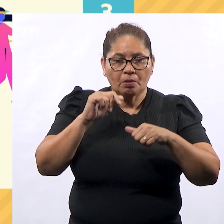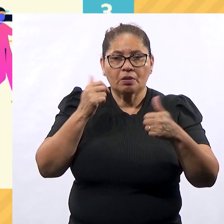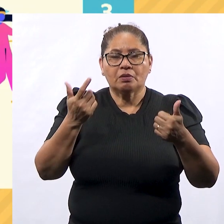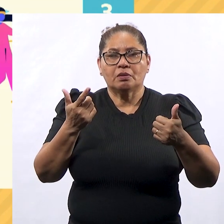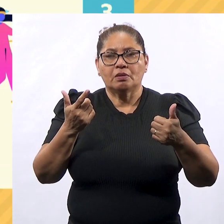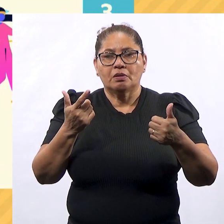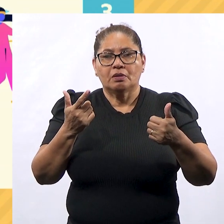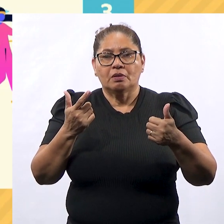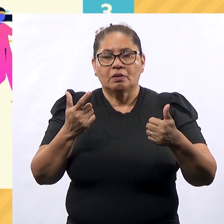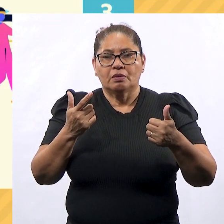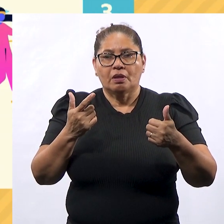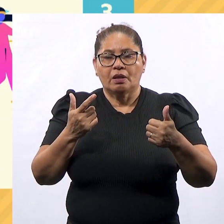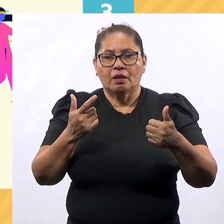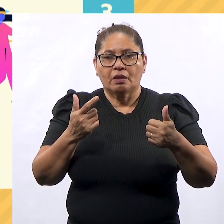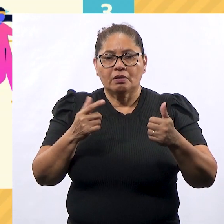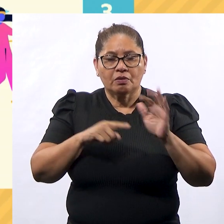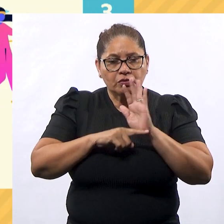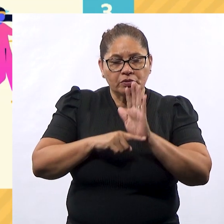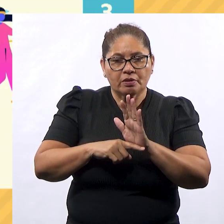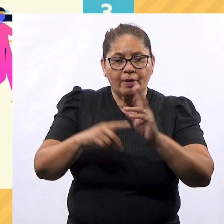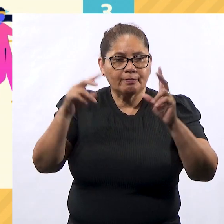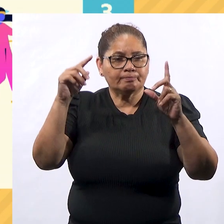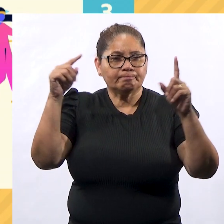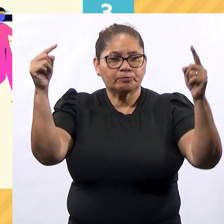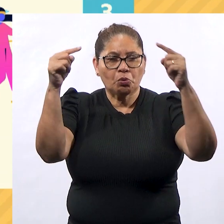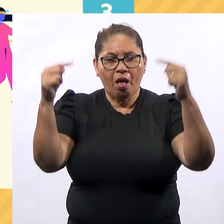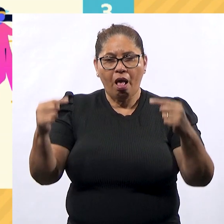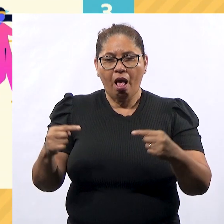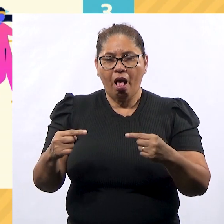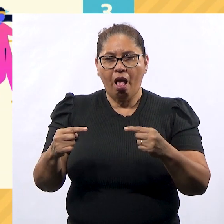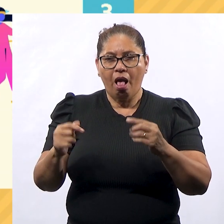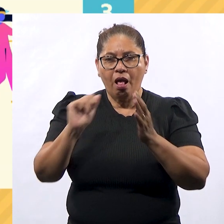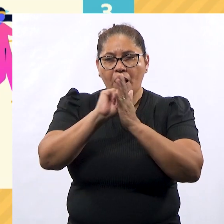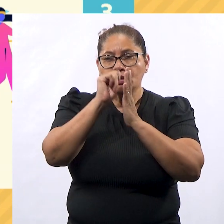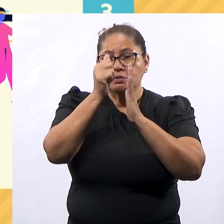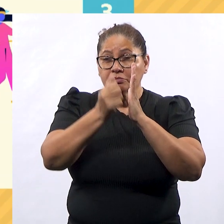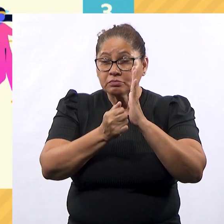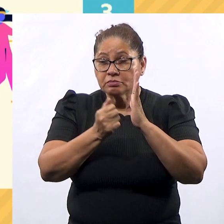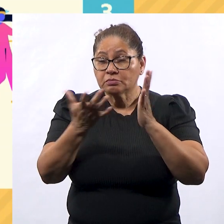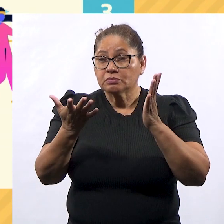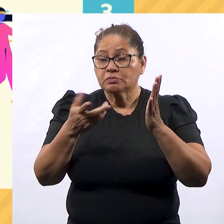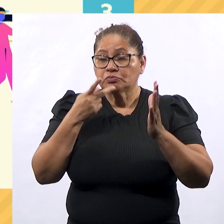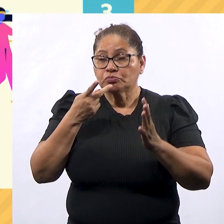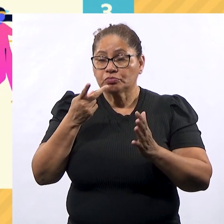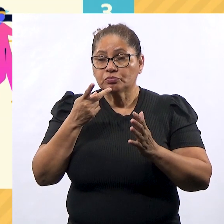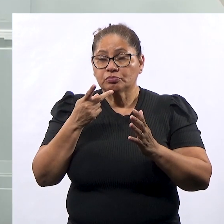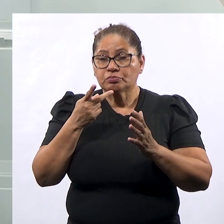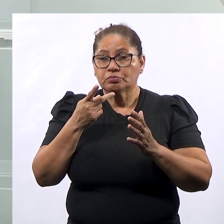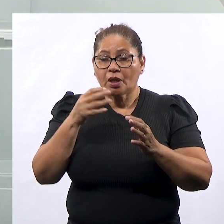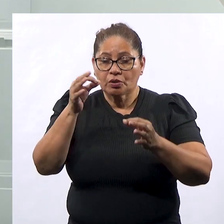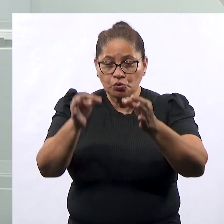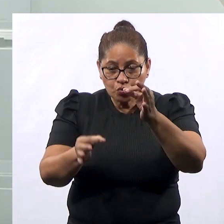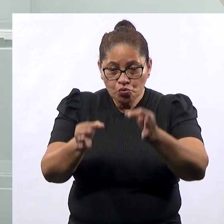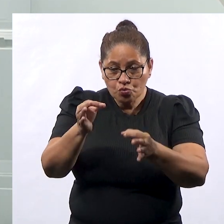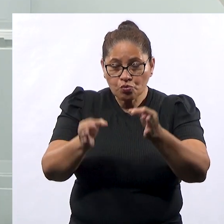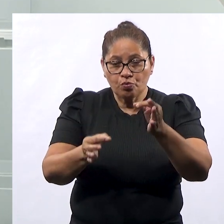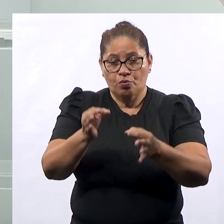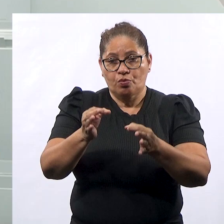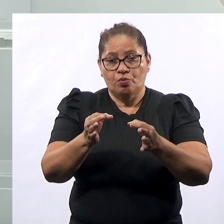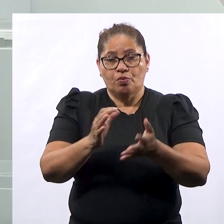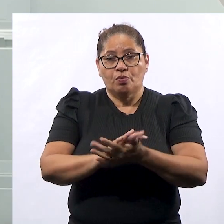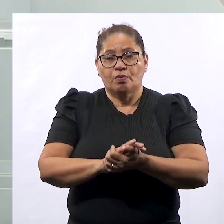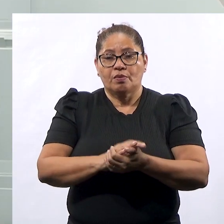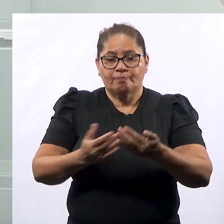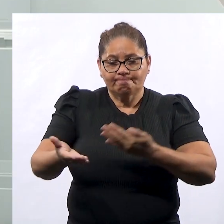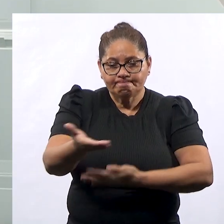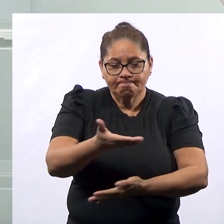de verificação do atendimento aos critérios e aos parâmetros. O medir tem muito a ver com o julgar, né? Eles